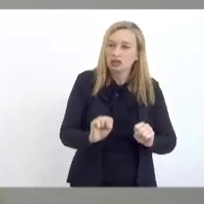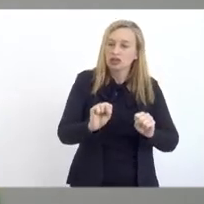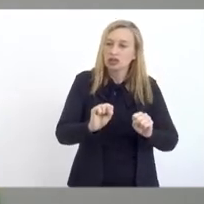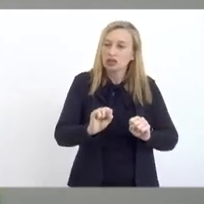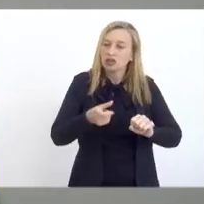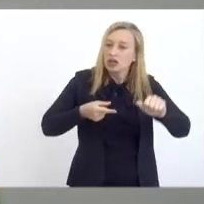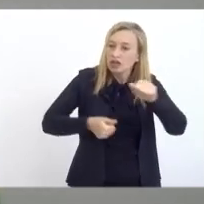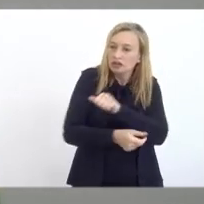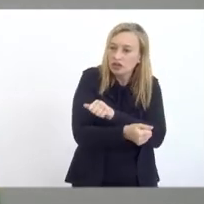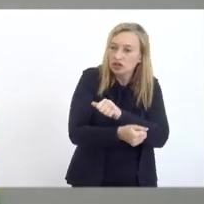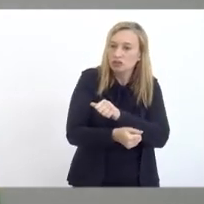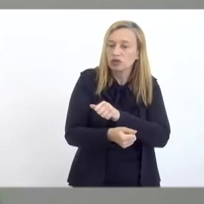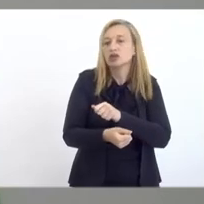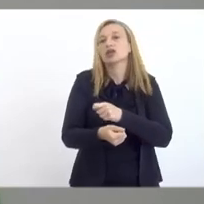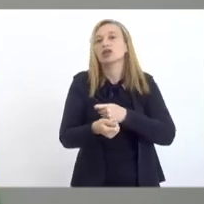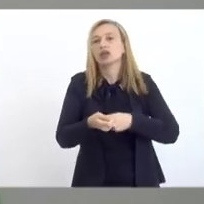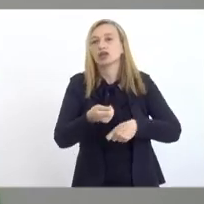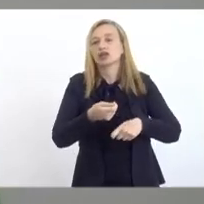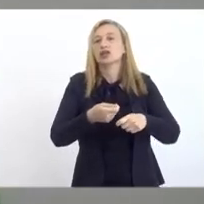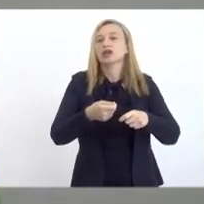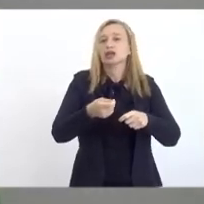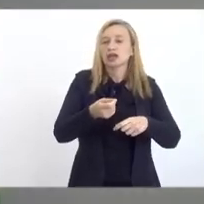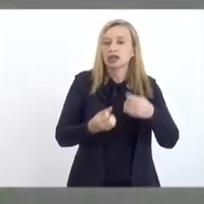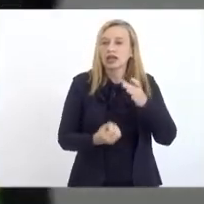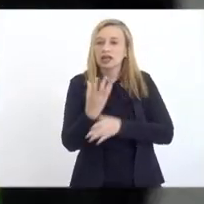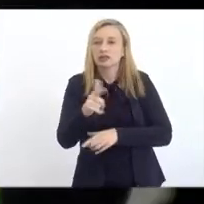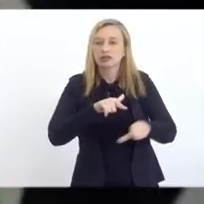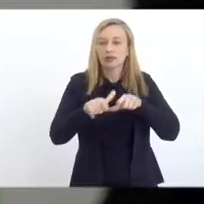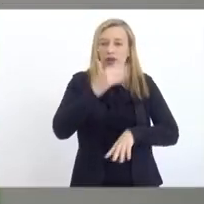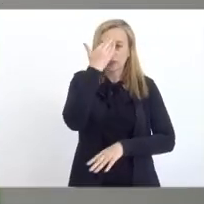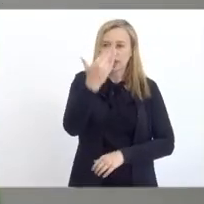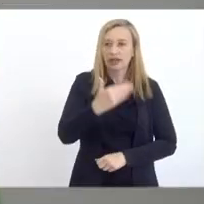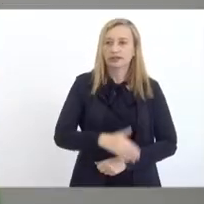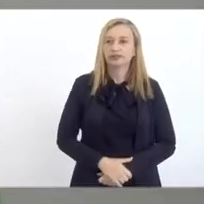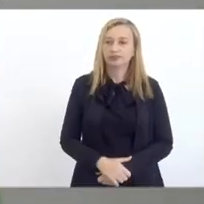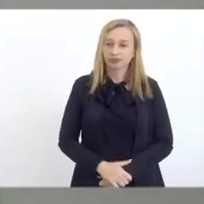a recuperação econômica e a geração de emprego. Obrigado.